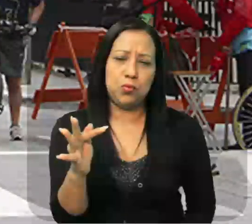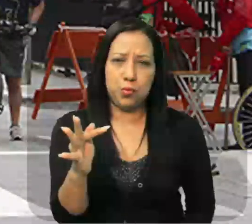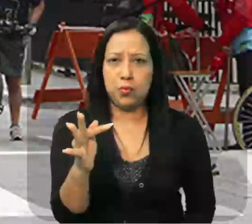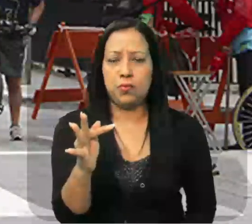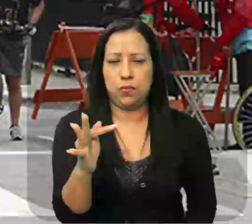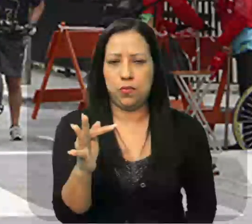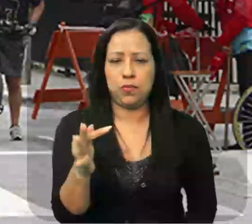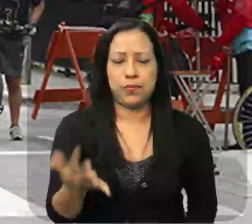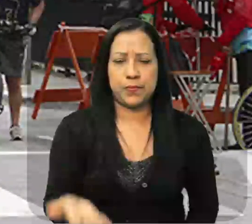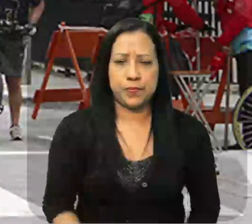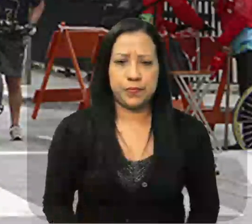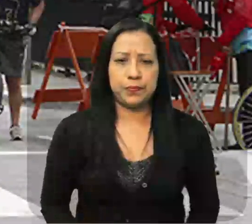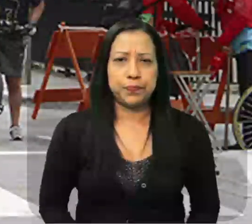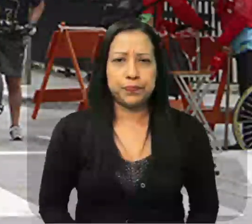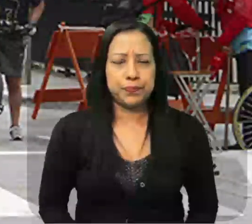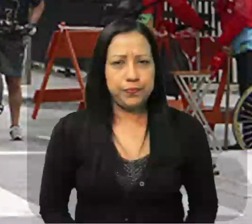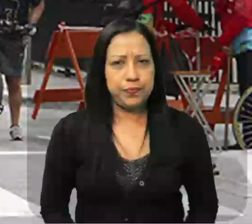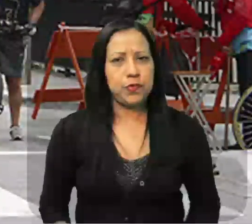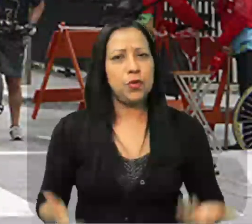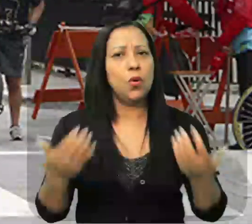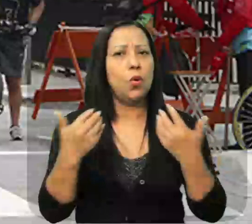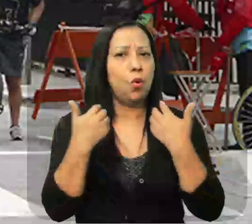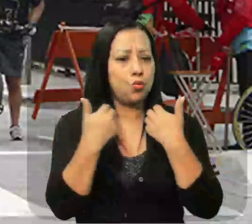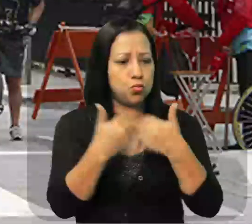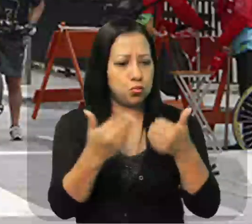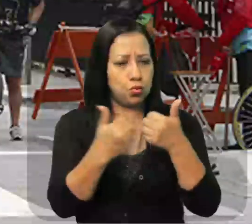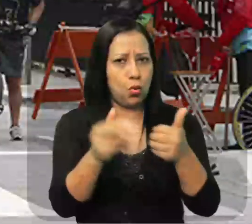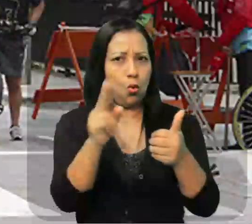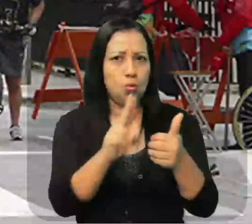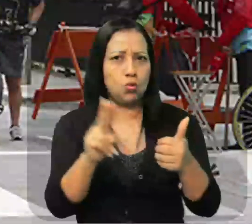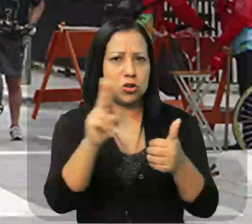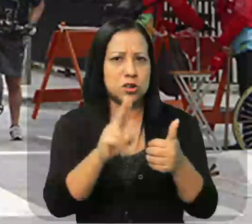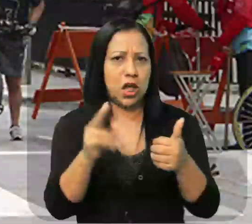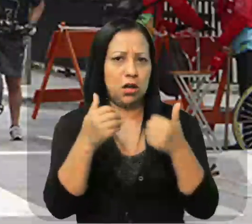não dependa, às vezes, de um